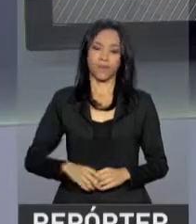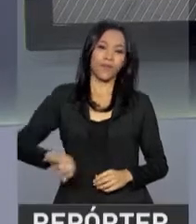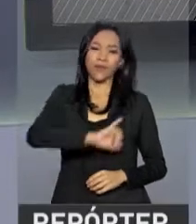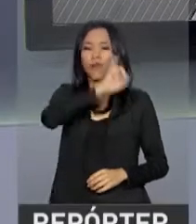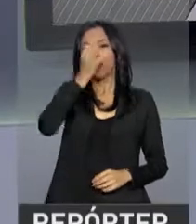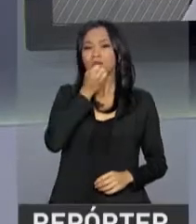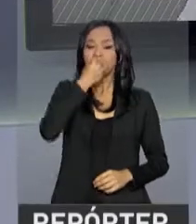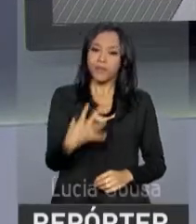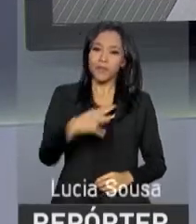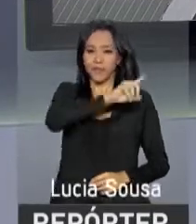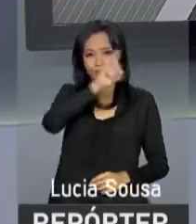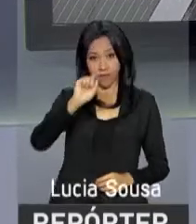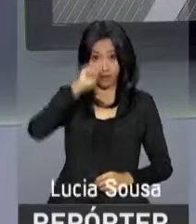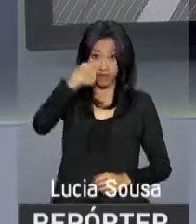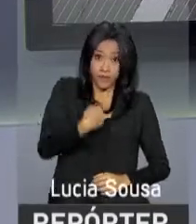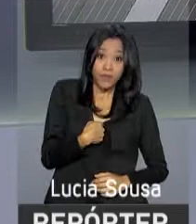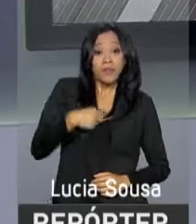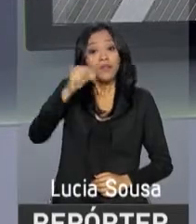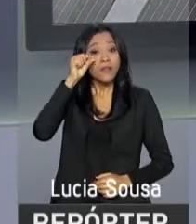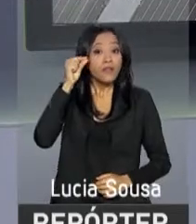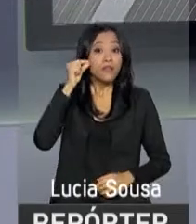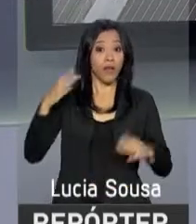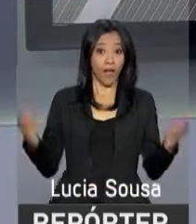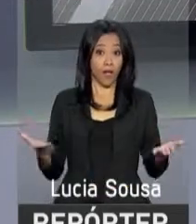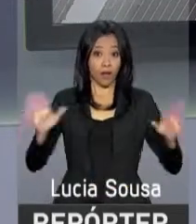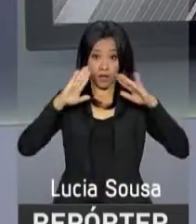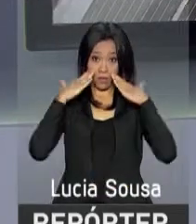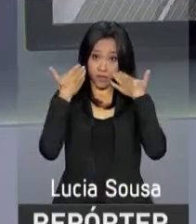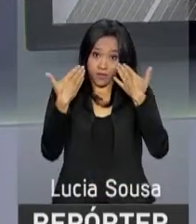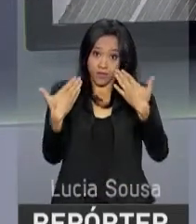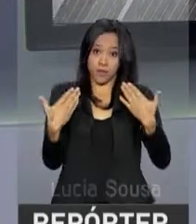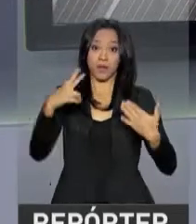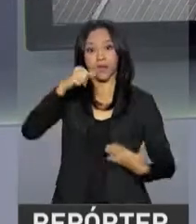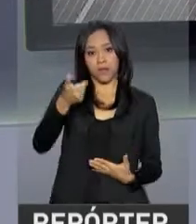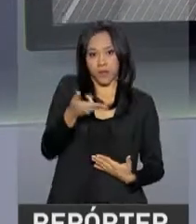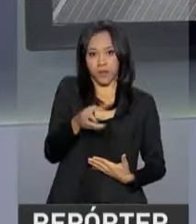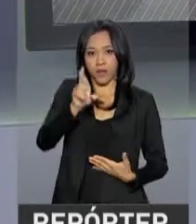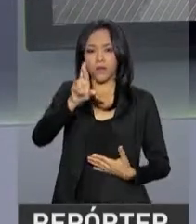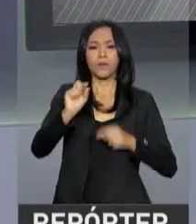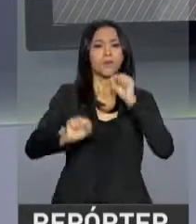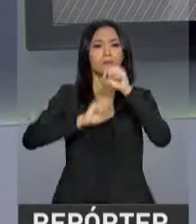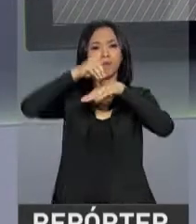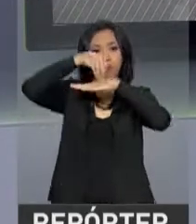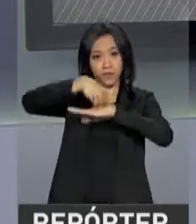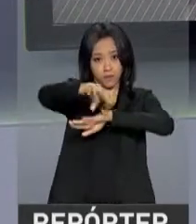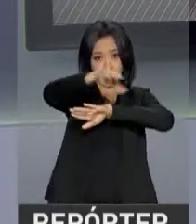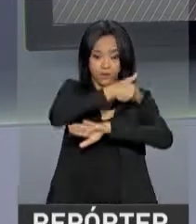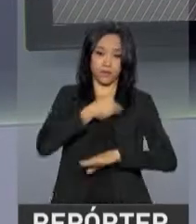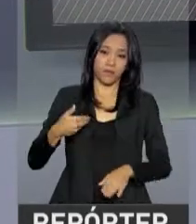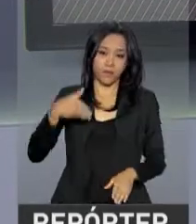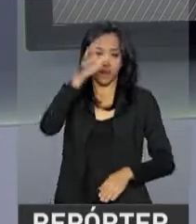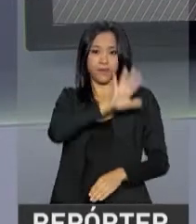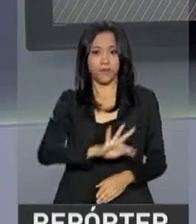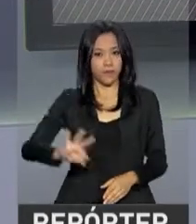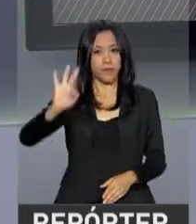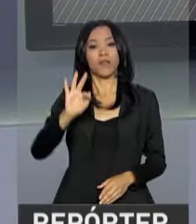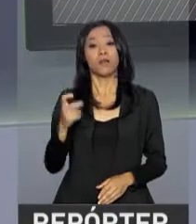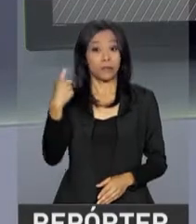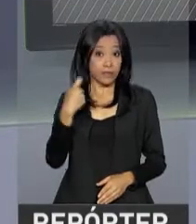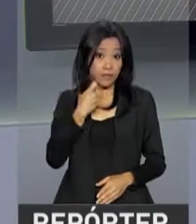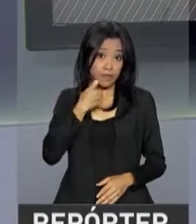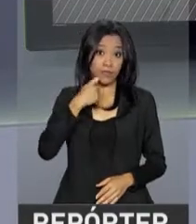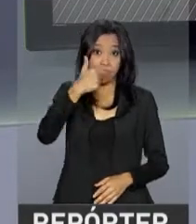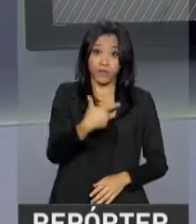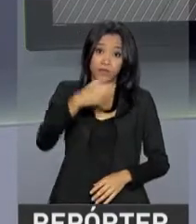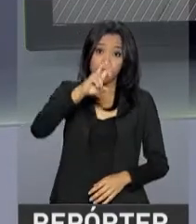Olá, bom dia. Eu sou Thaisa Dias. Estamos no ar a partir de agora com o repórter NBR e as notícias do governo federal desta